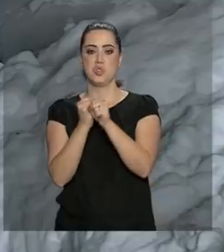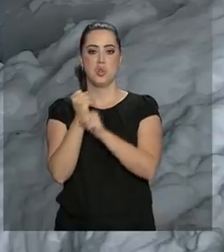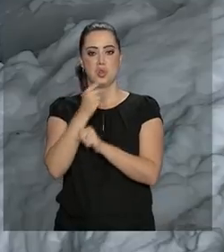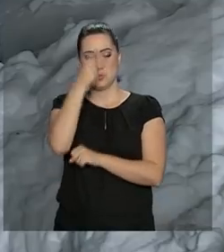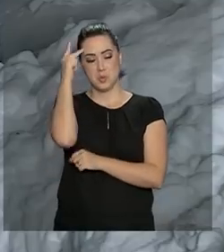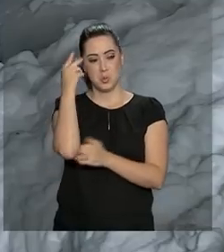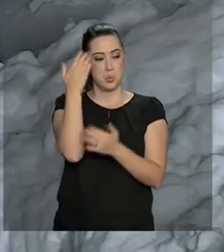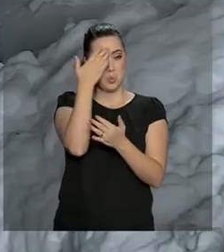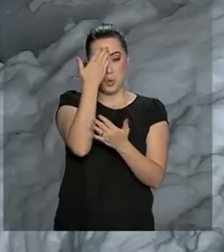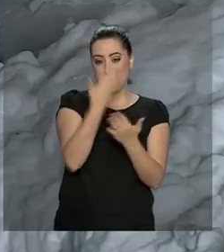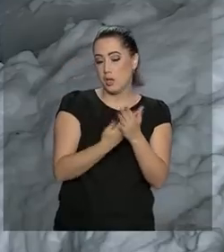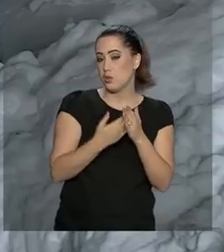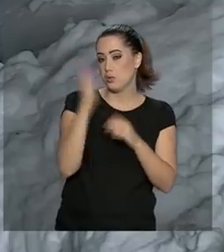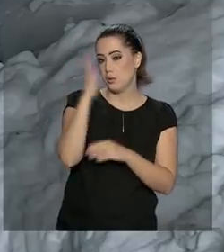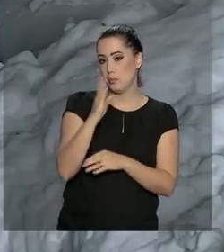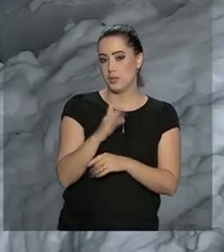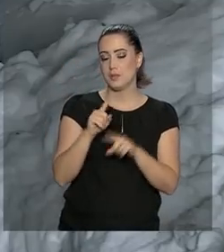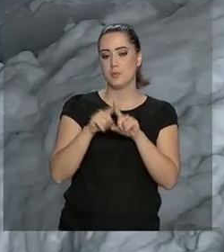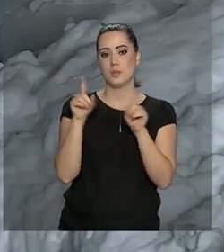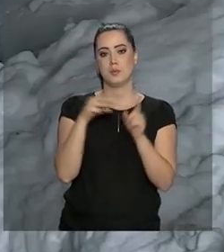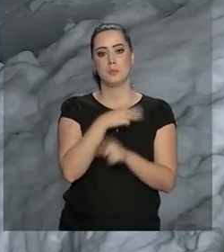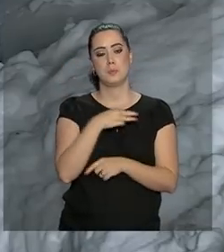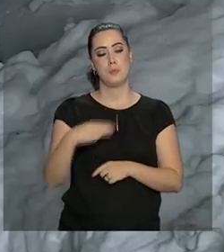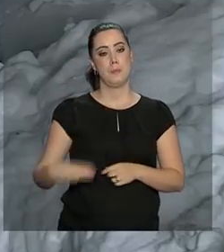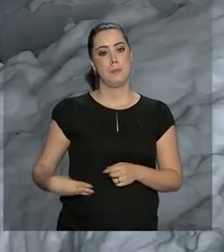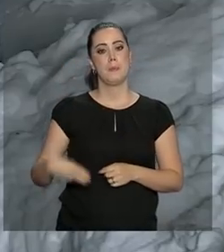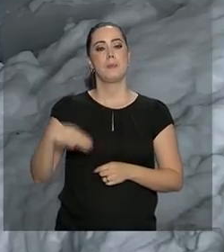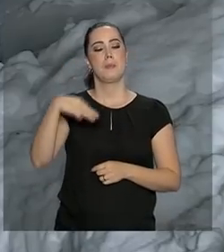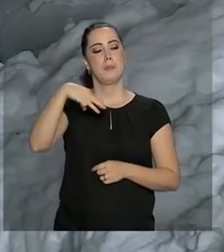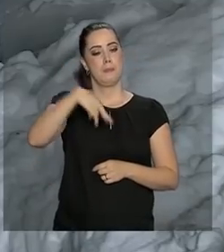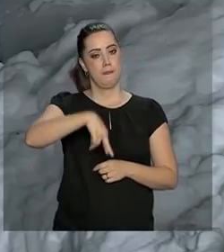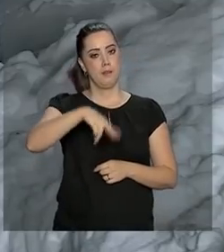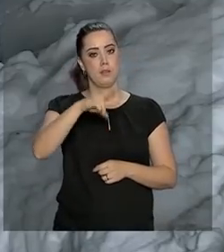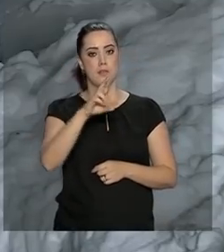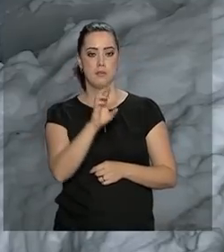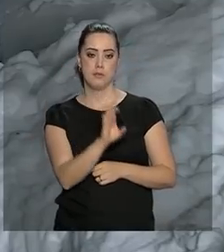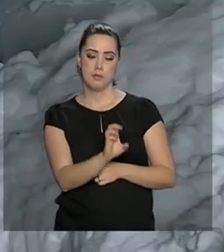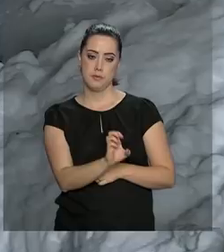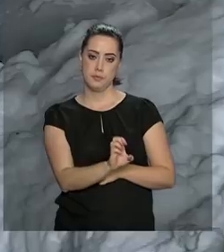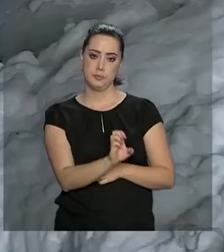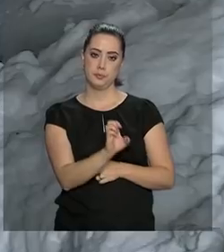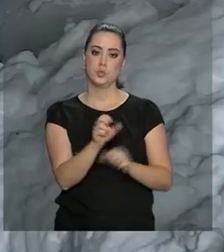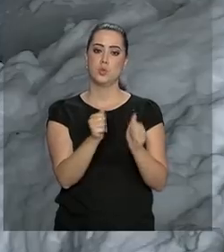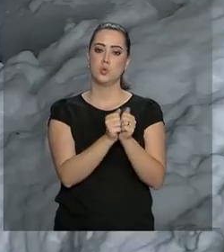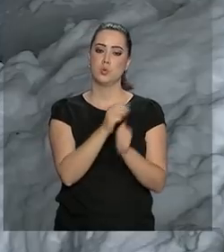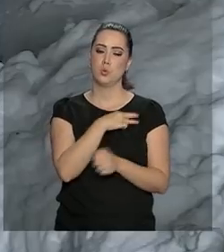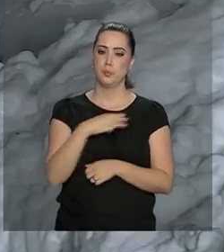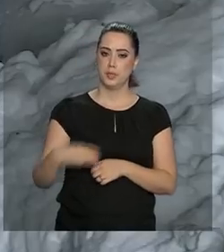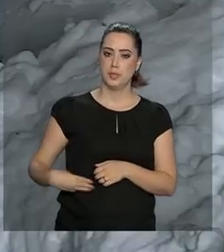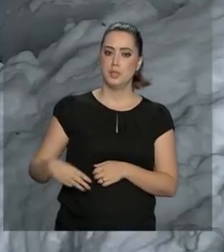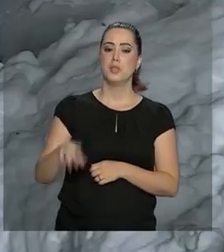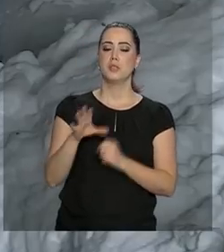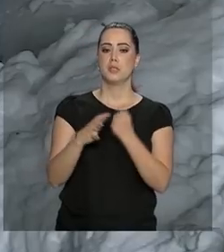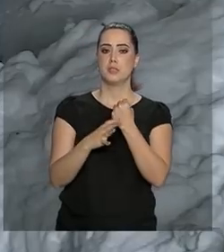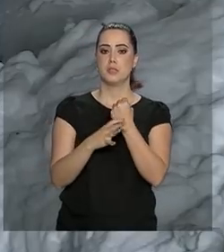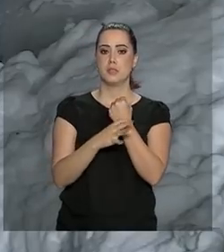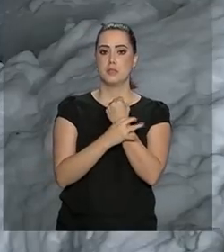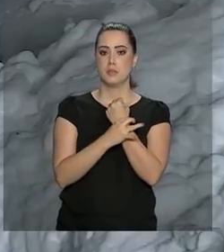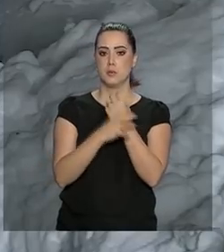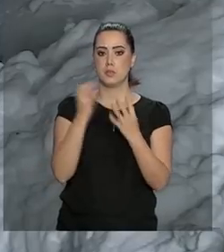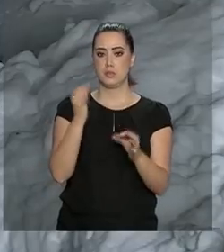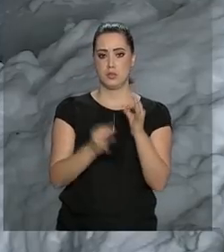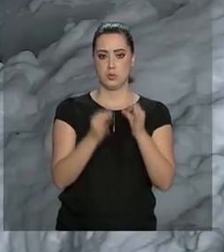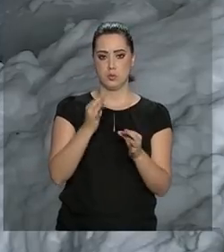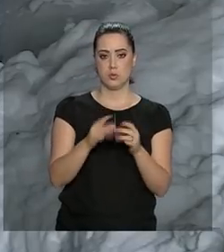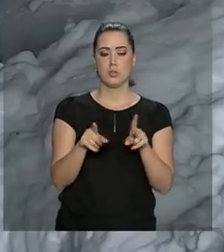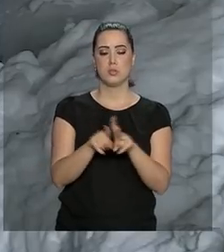Brasil. O ministro das Relações Exteriores, Ernesto Araújo, o ministro da Justiça e Segurança Pública, Sérgio Moro, e